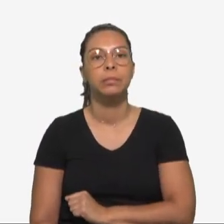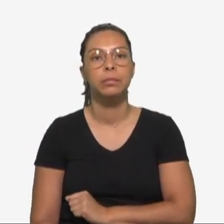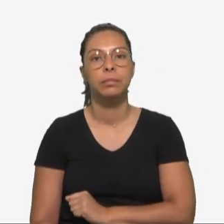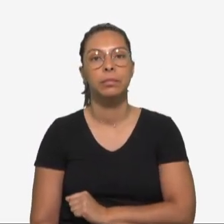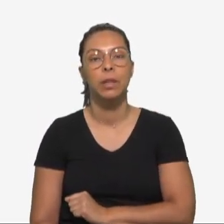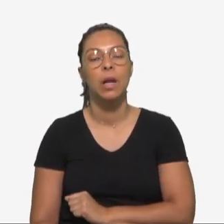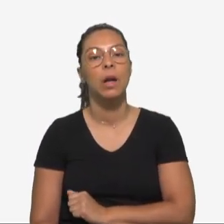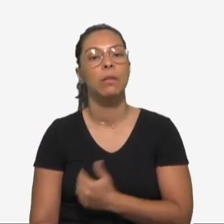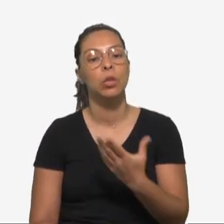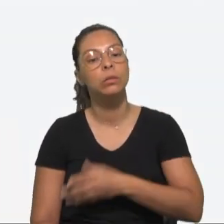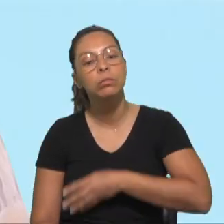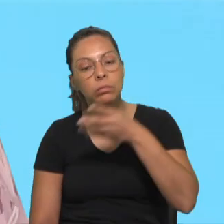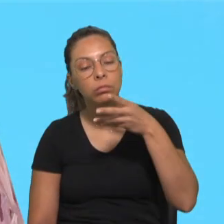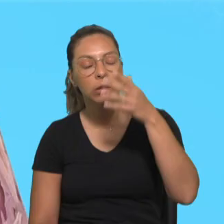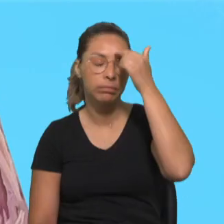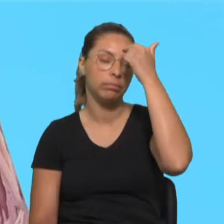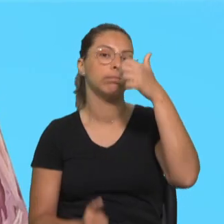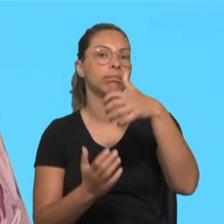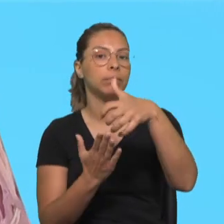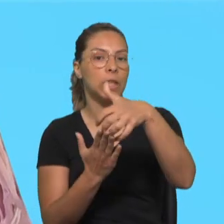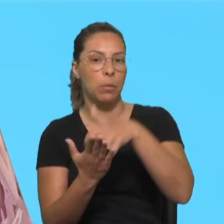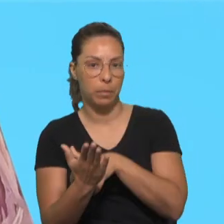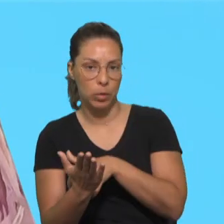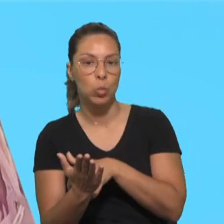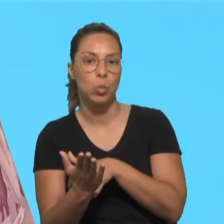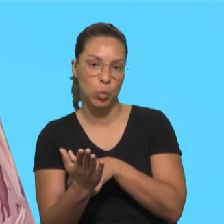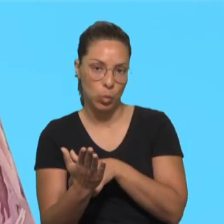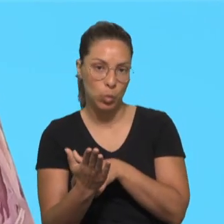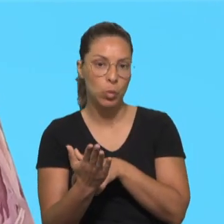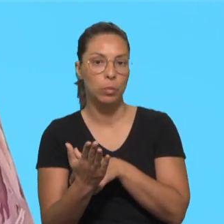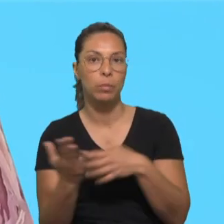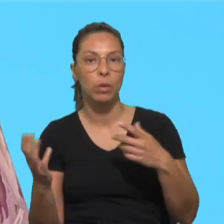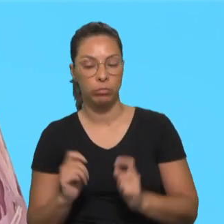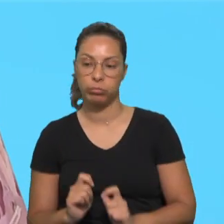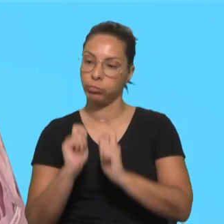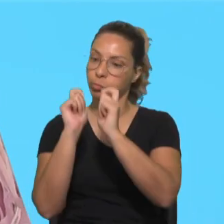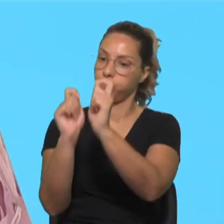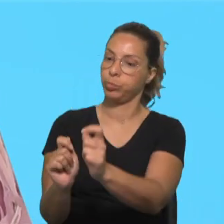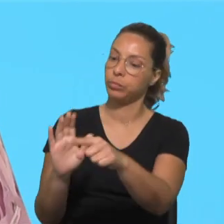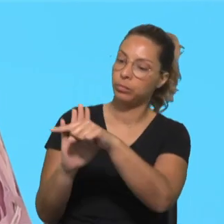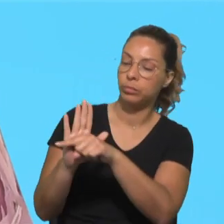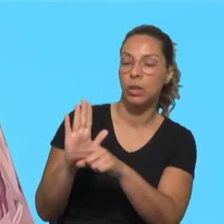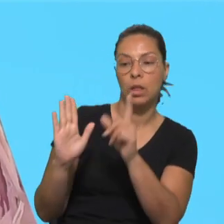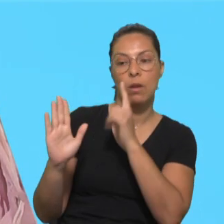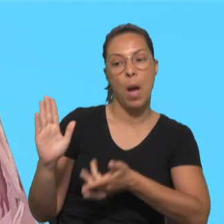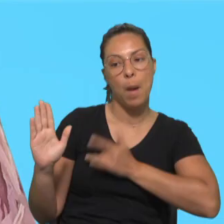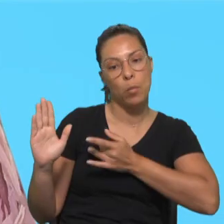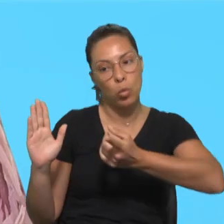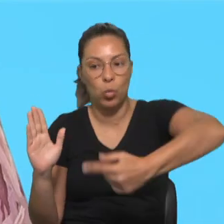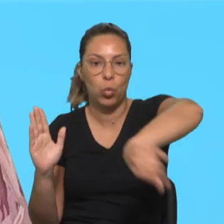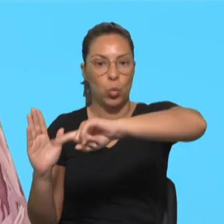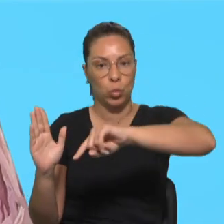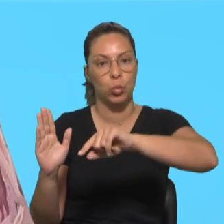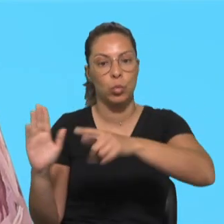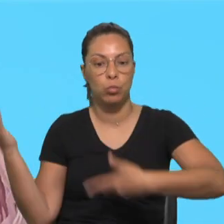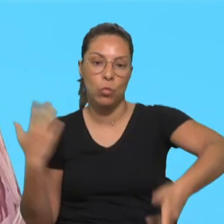e a tomar nota do testamento. Jesus que nos deixa um testamento. Dou-vos um mandamento novo, que vos ameis uns aos outros. E com este